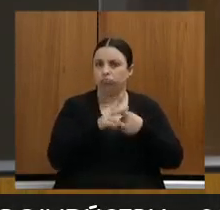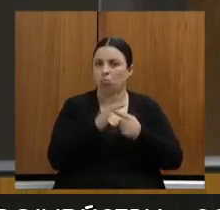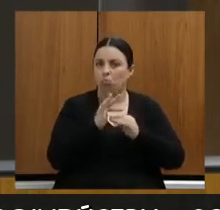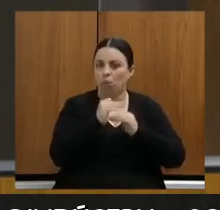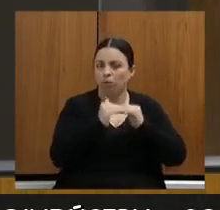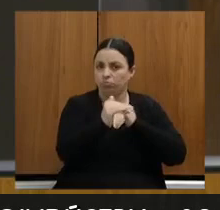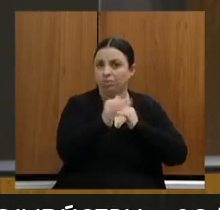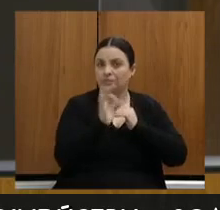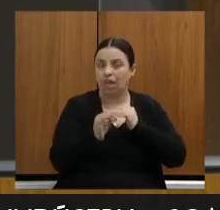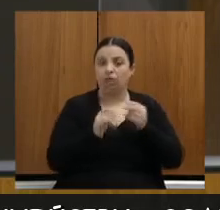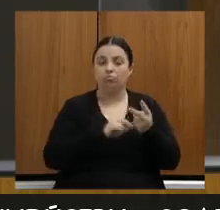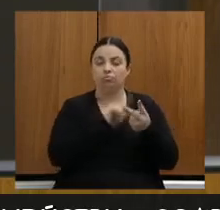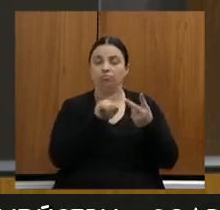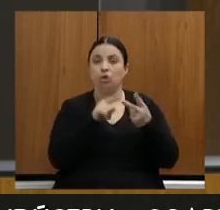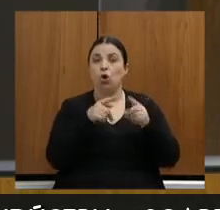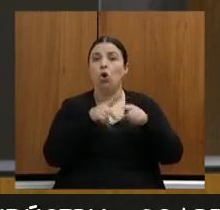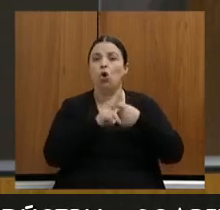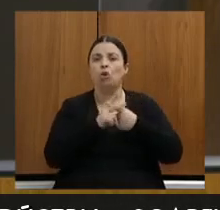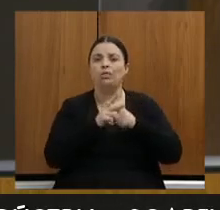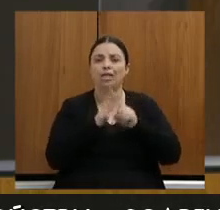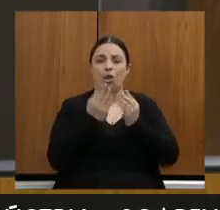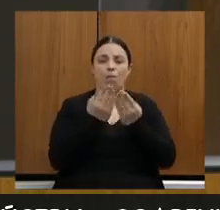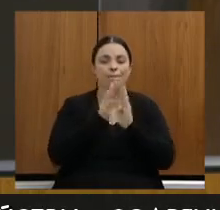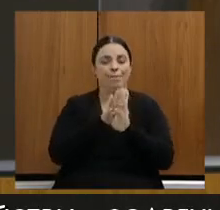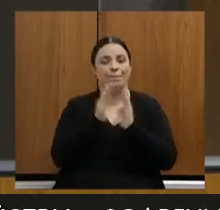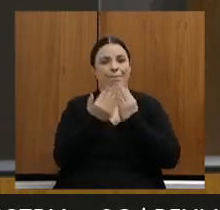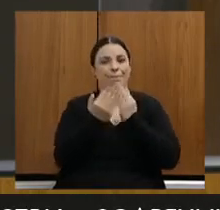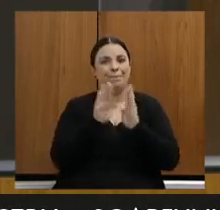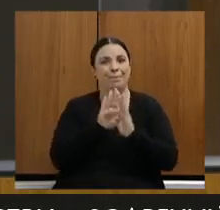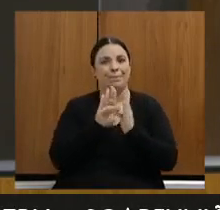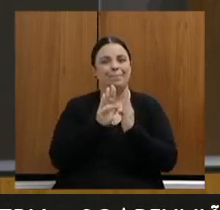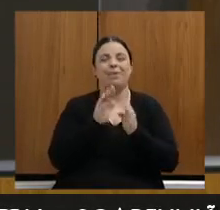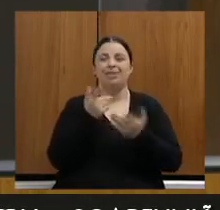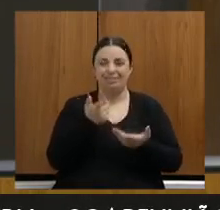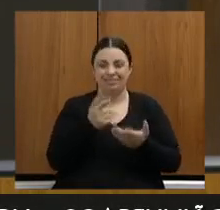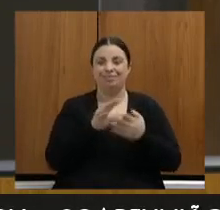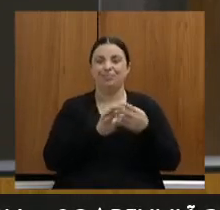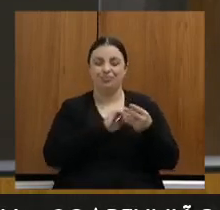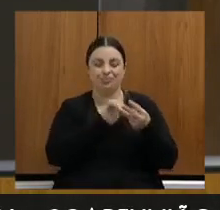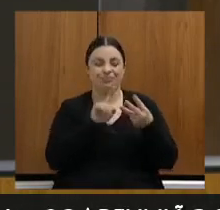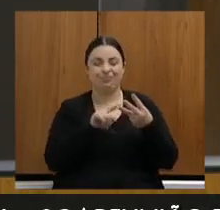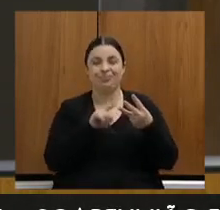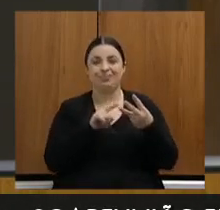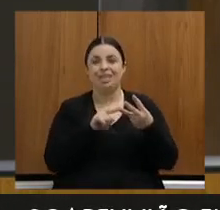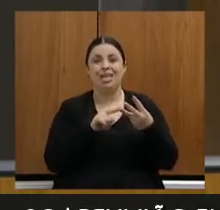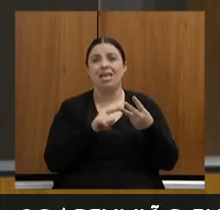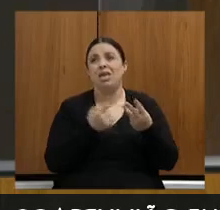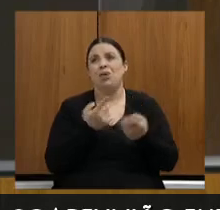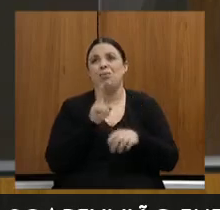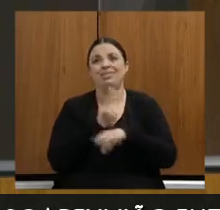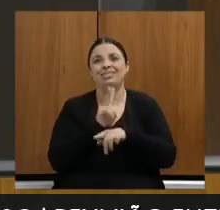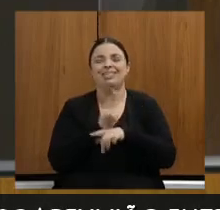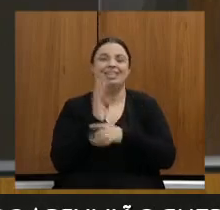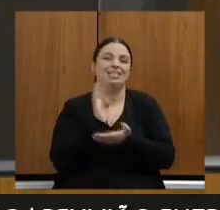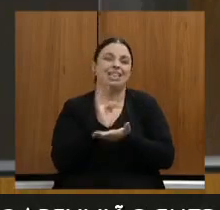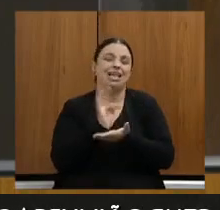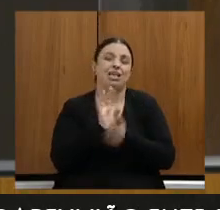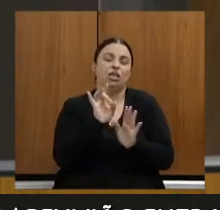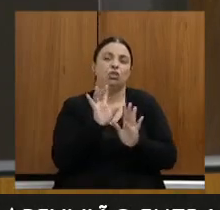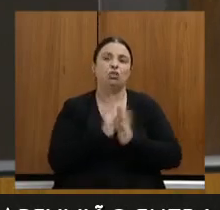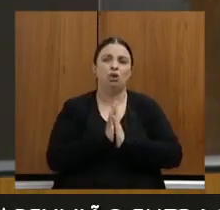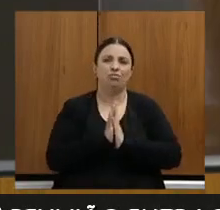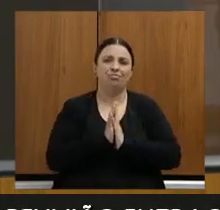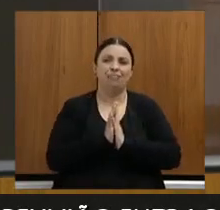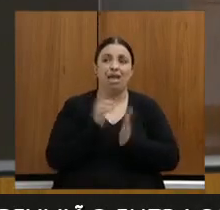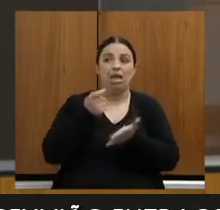e dá um jeito de garantir a comercialização situações de produção às vezes assistência técnica ali concomitante não tem grandes exigências ao poder público